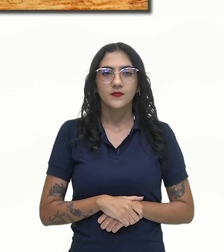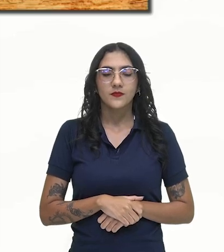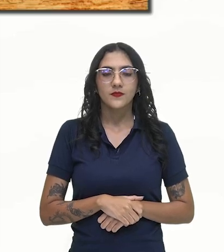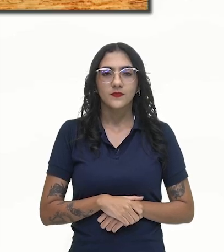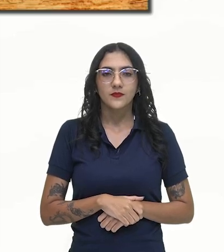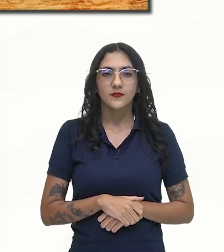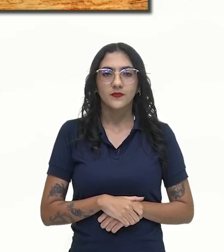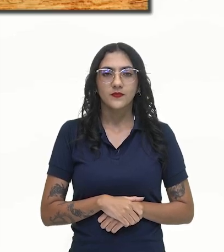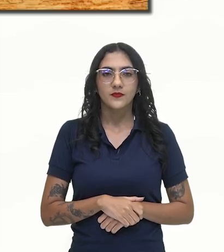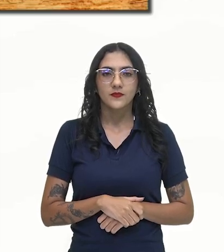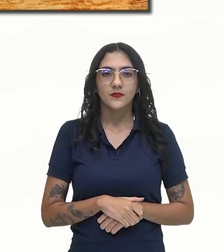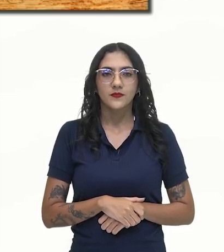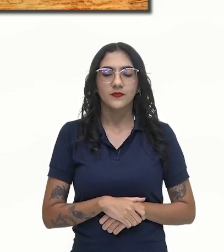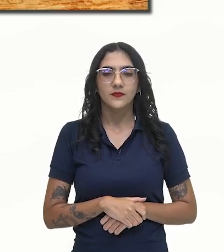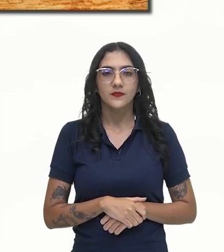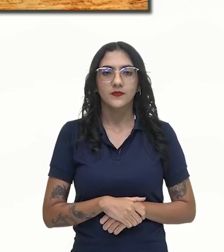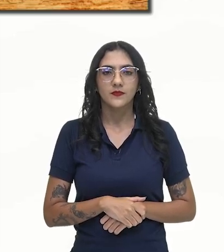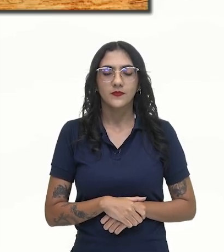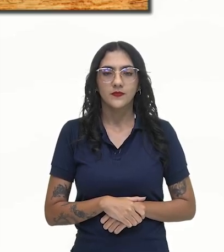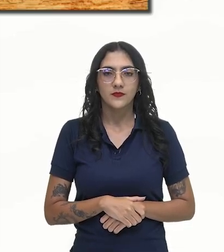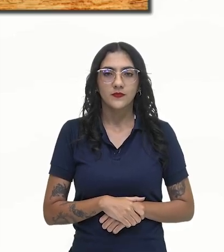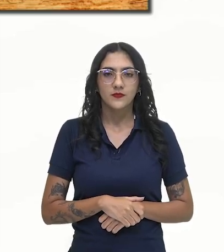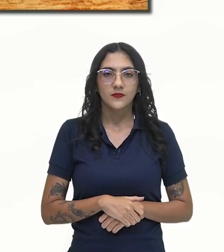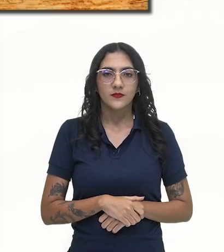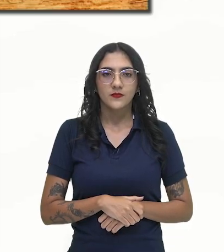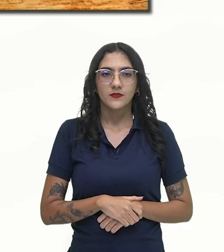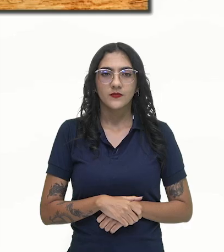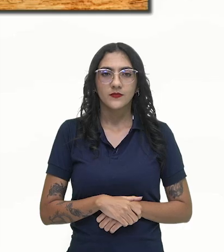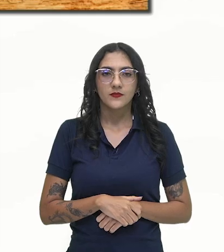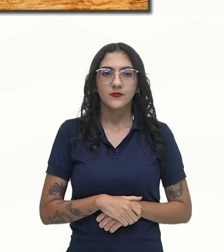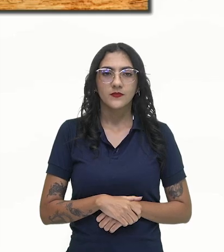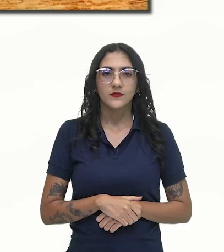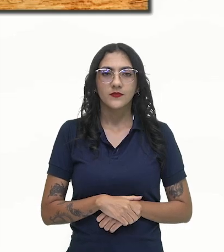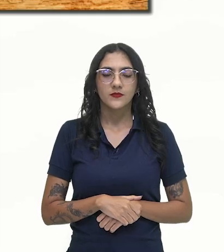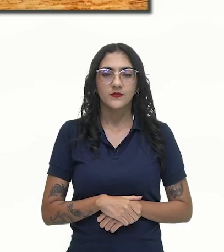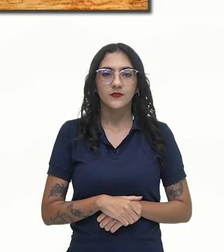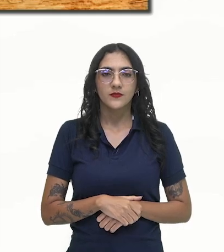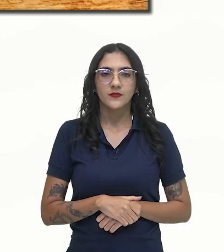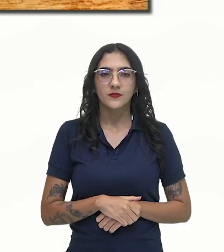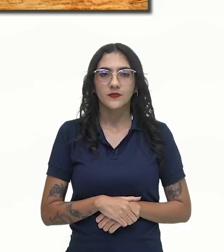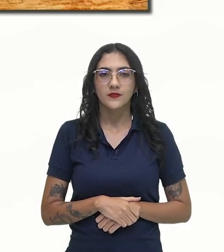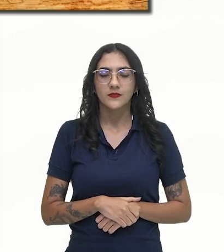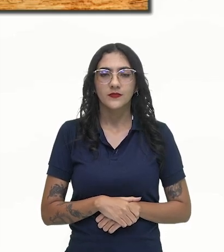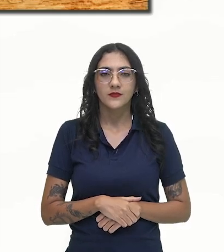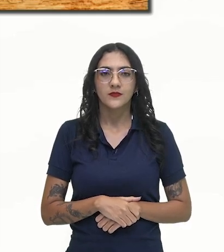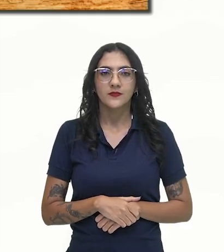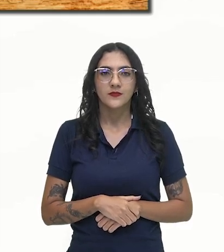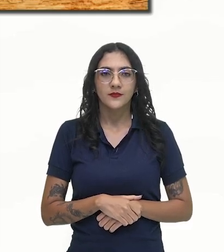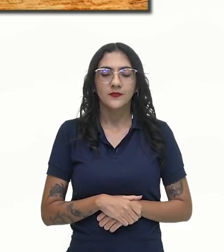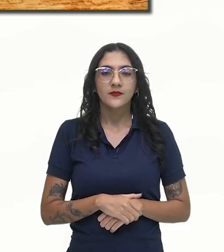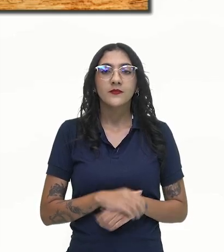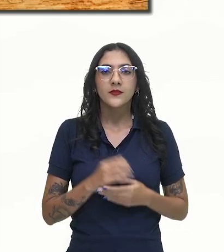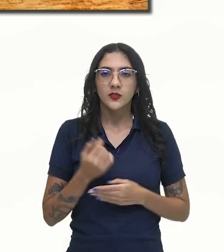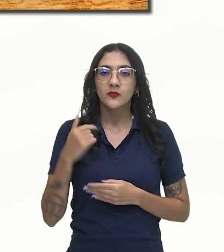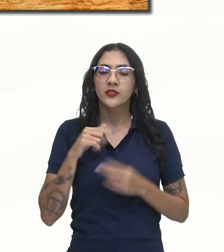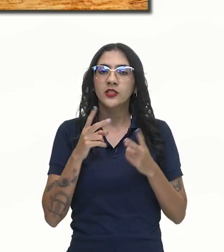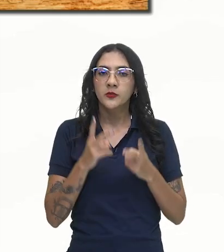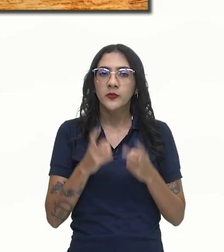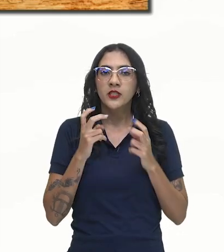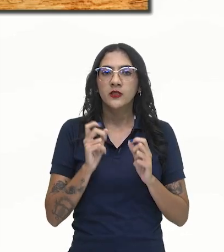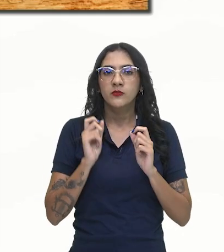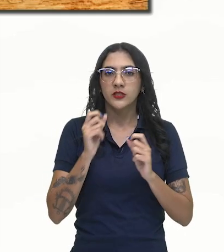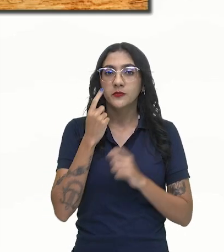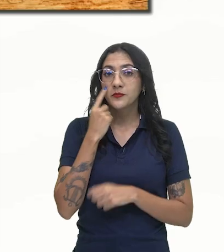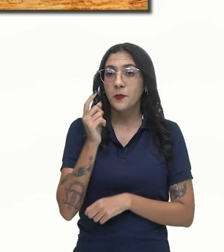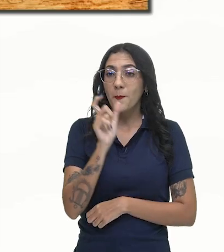thick slices, spices, eggs, olive oil and tucupi. Vocês podem observar que a